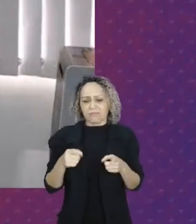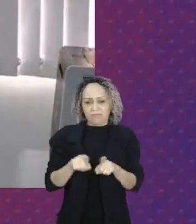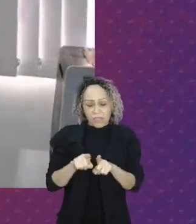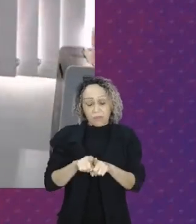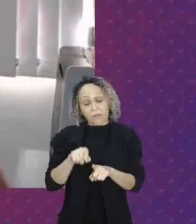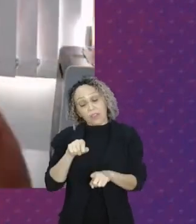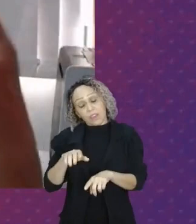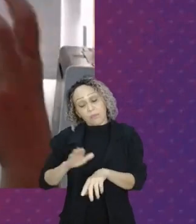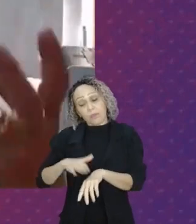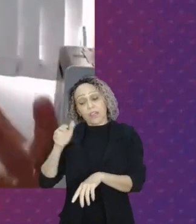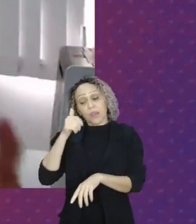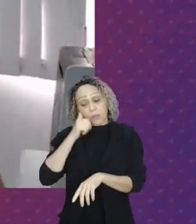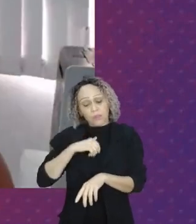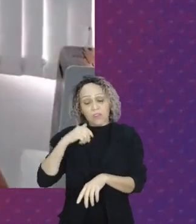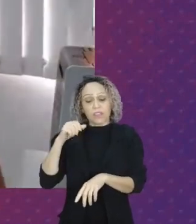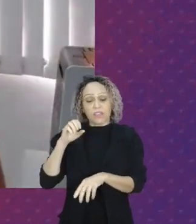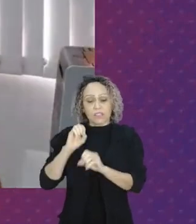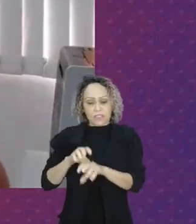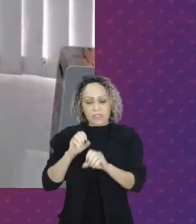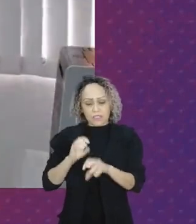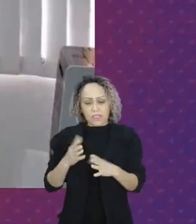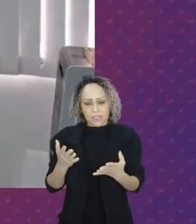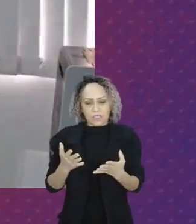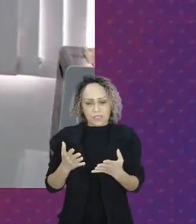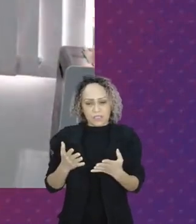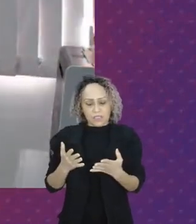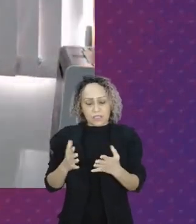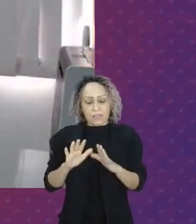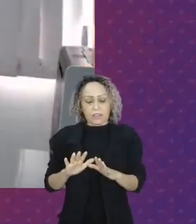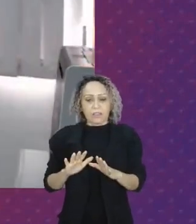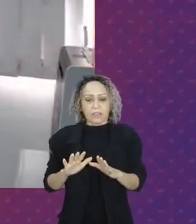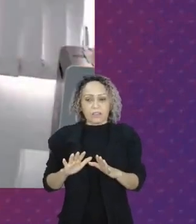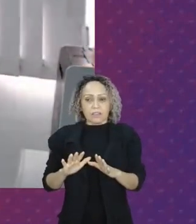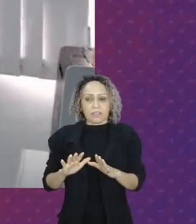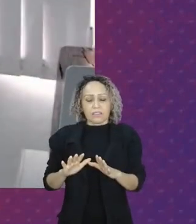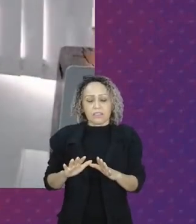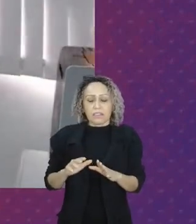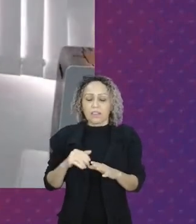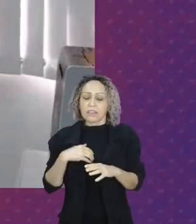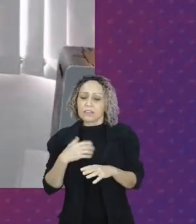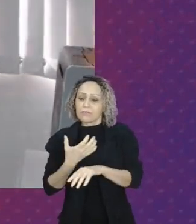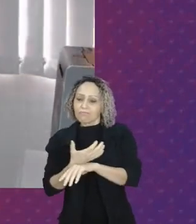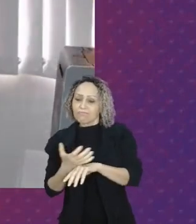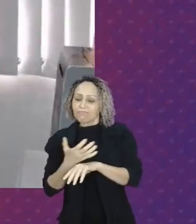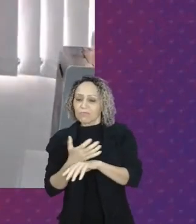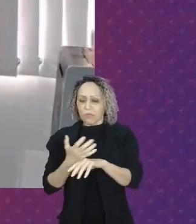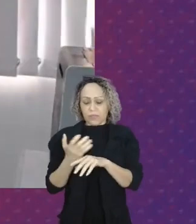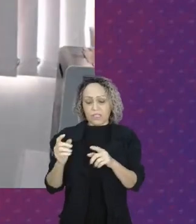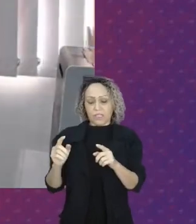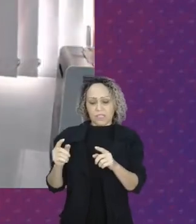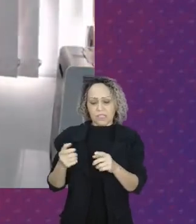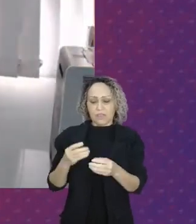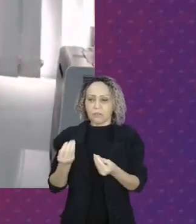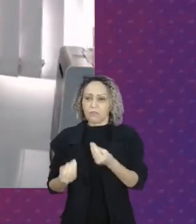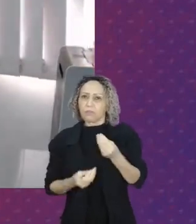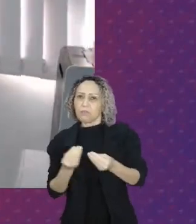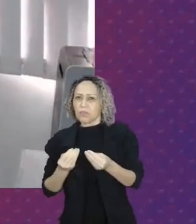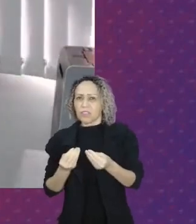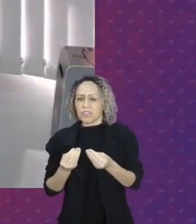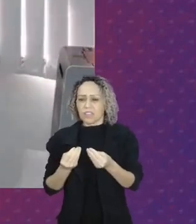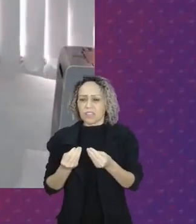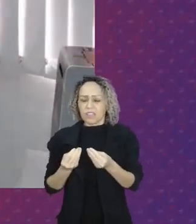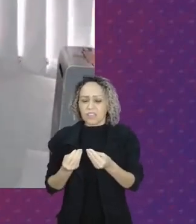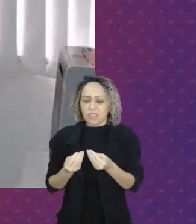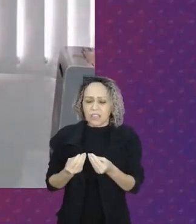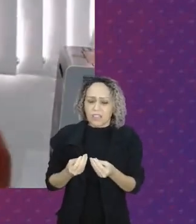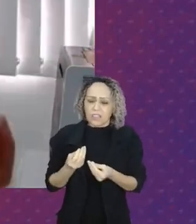por mulheres, por exemplo, a carreira das artes é a segunda carreira mais composta, né, por mulheres depois da educação, né,